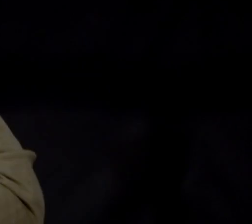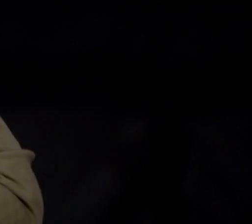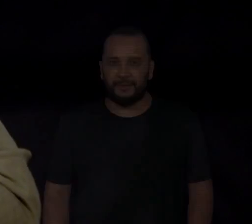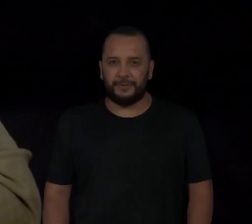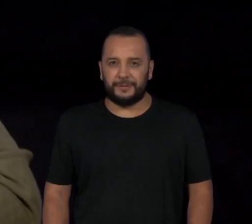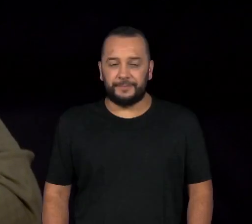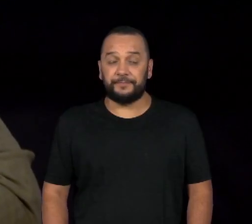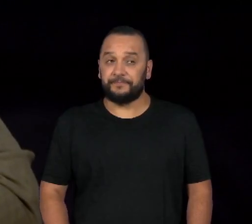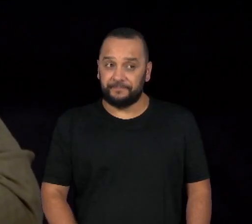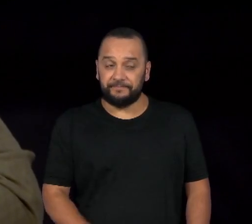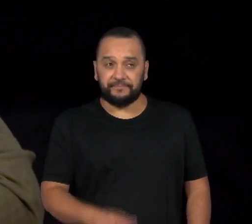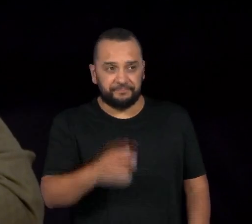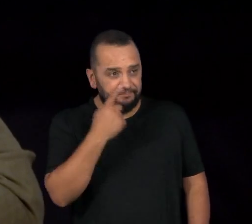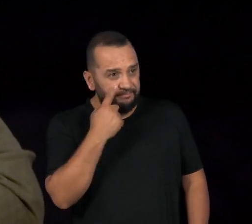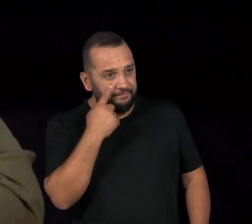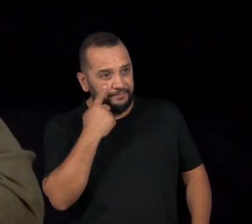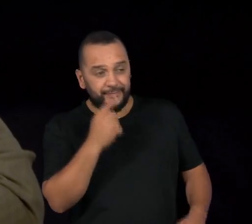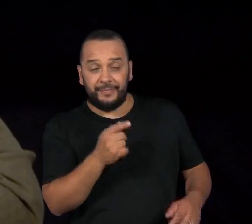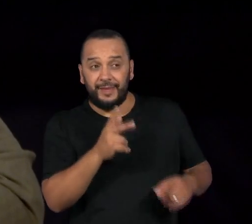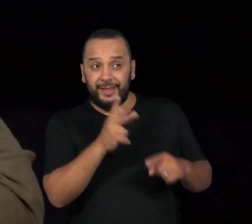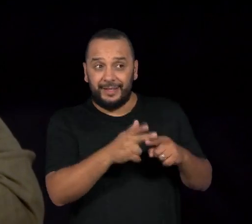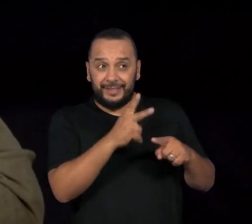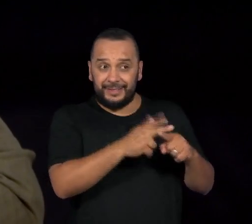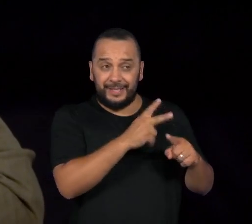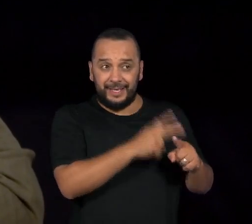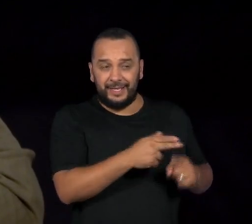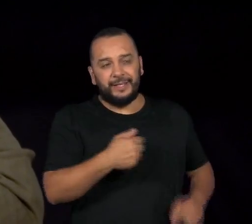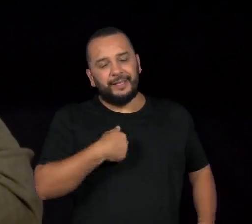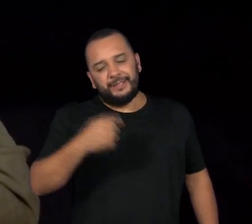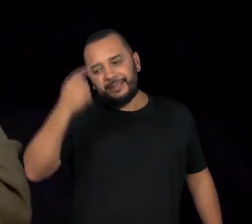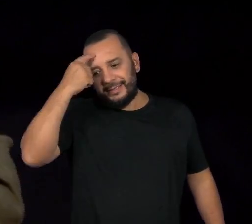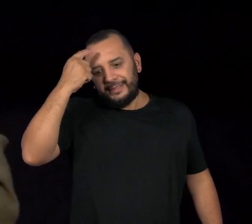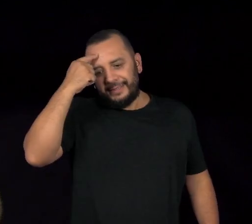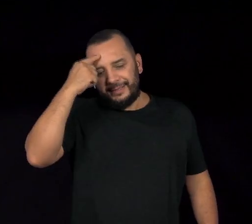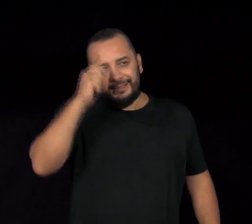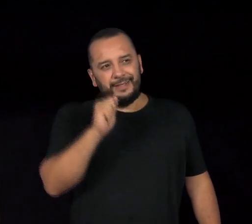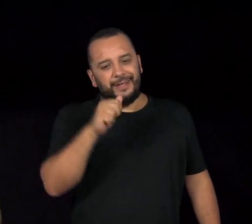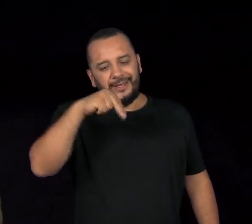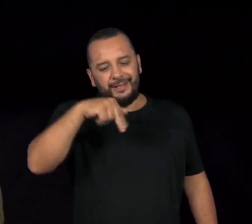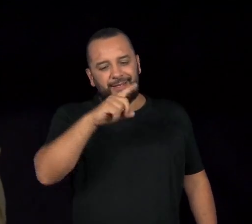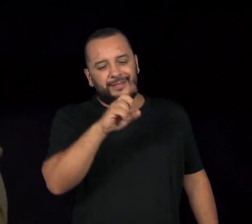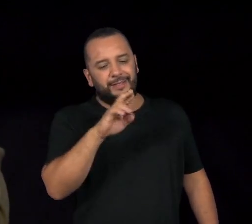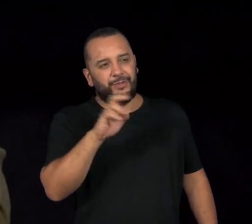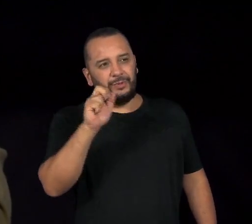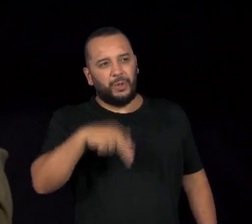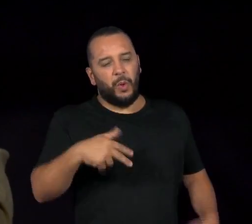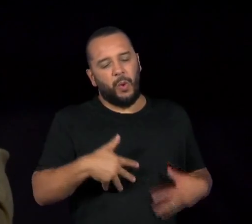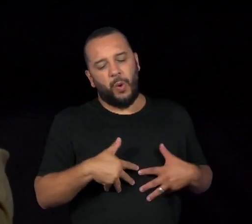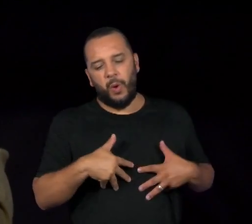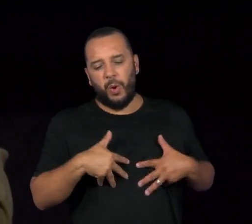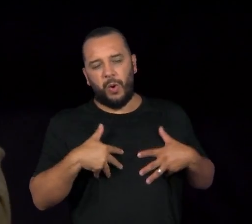Vendo a série, eu fiquei com a impressão, assim, de um Anderson orgulhoso, sabe?